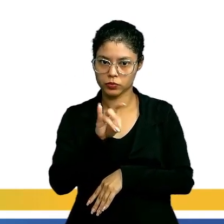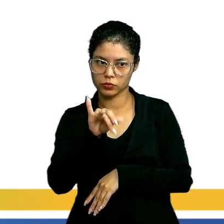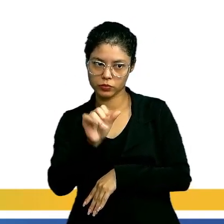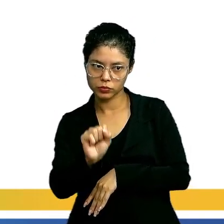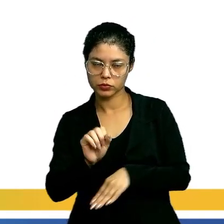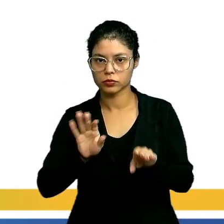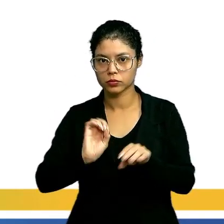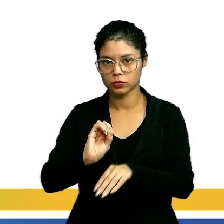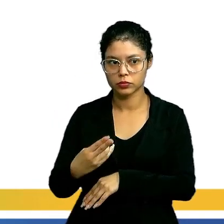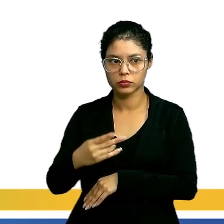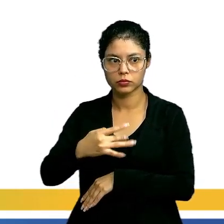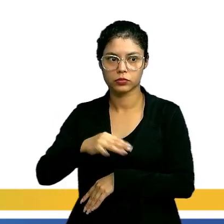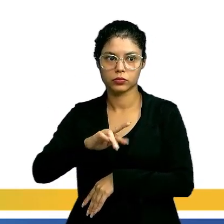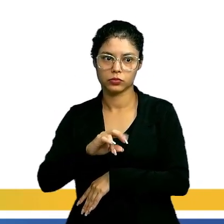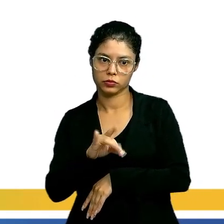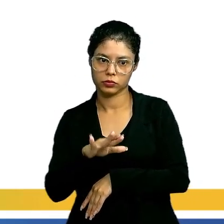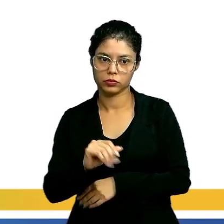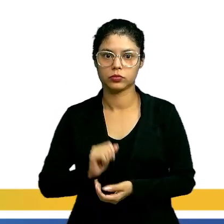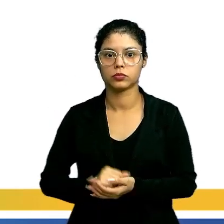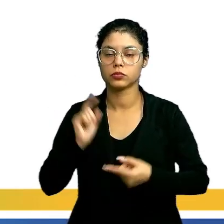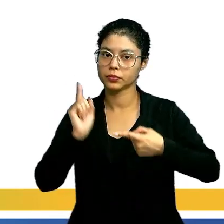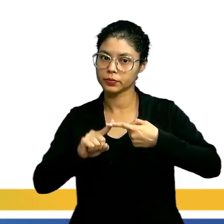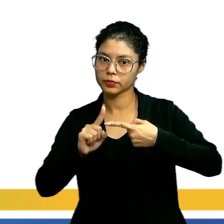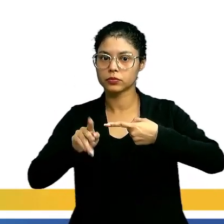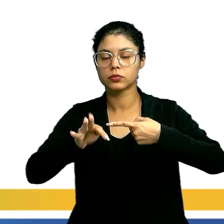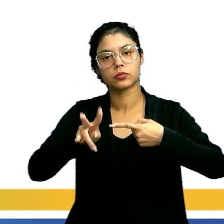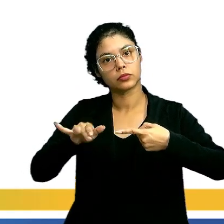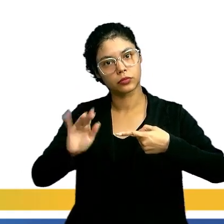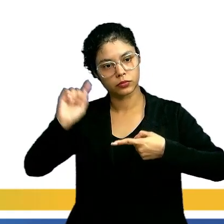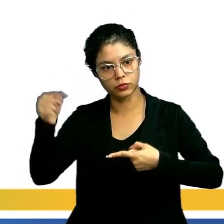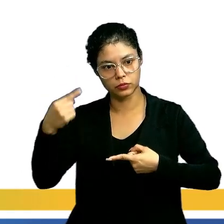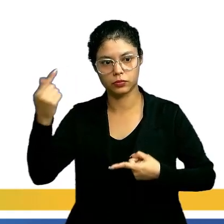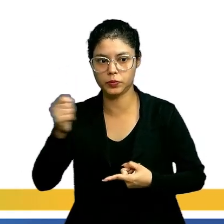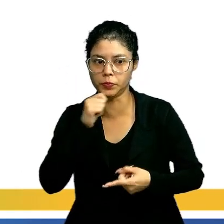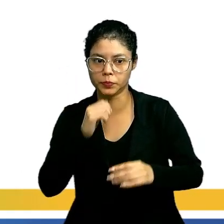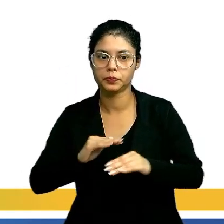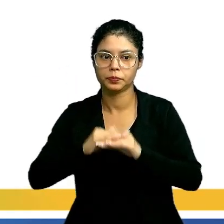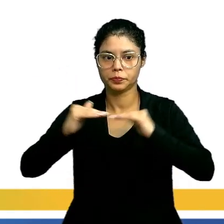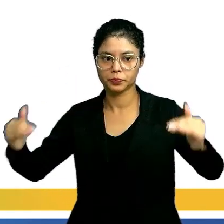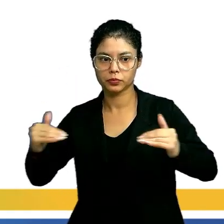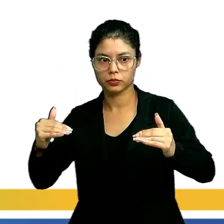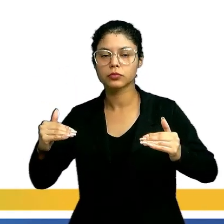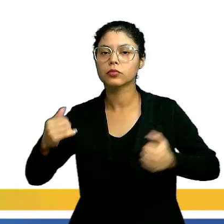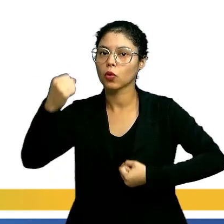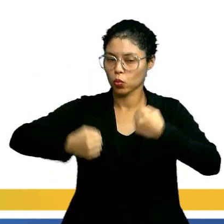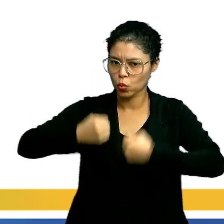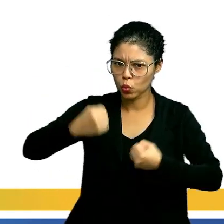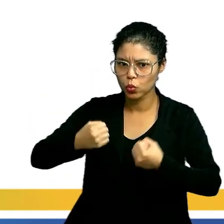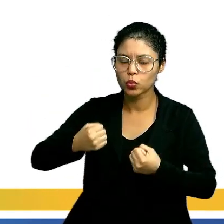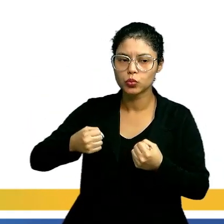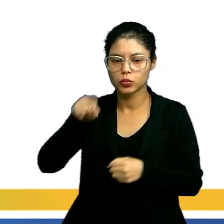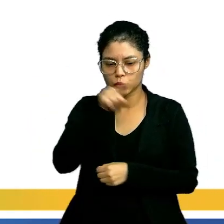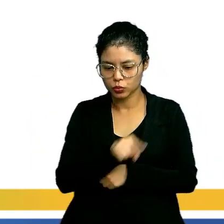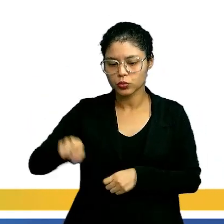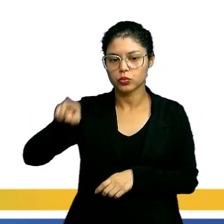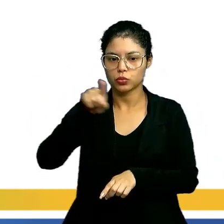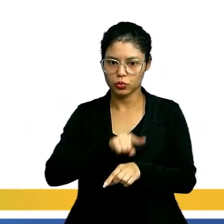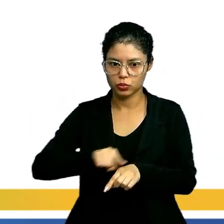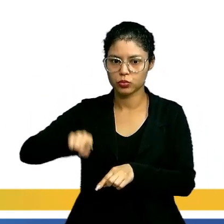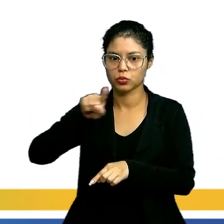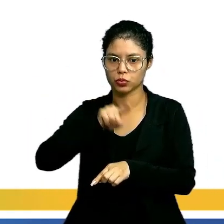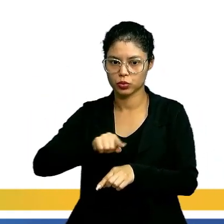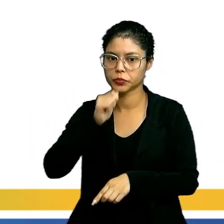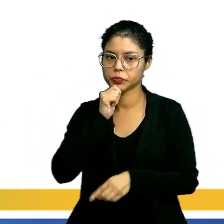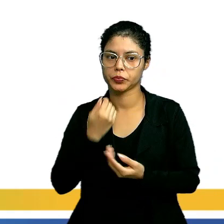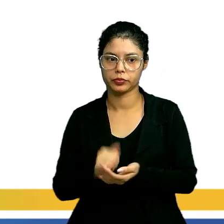ou prejudicial. O atrito útil é aquele que, entre o solo e o pneu, permite que esse rode sem